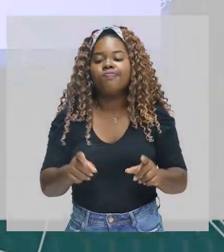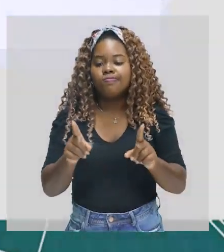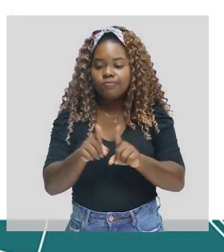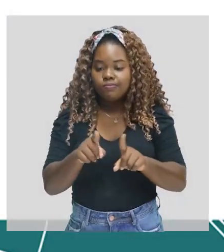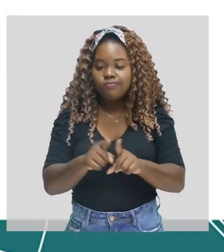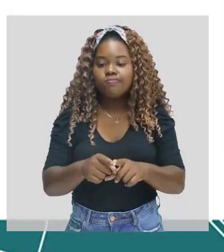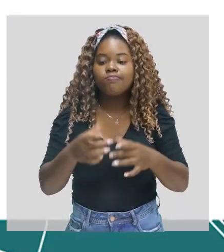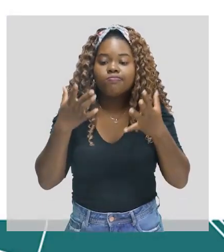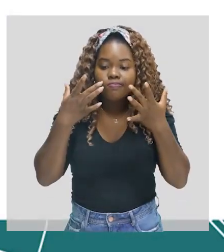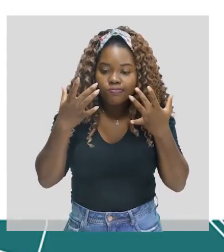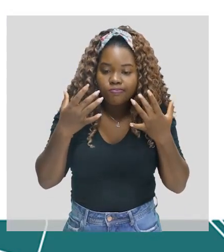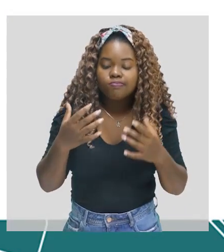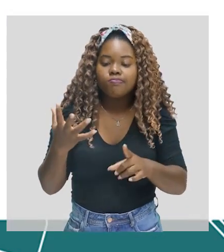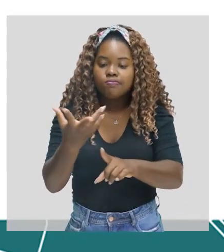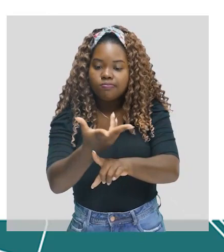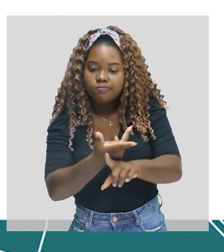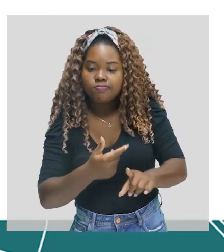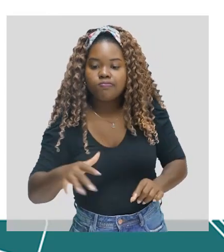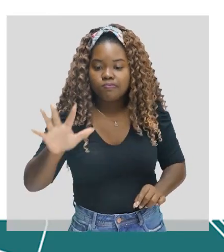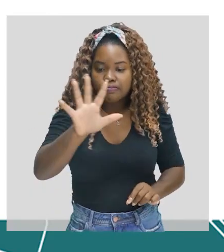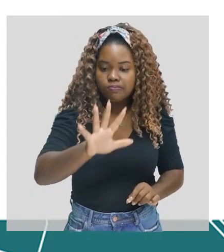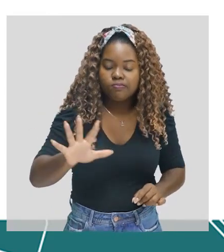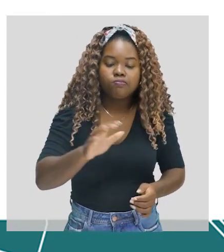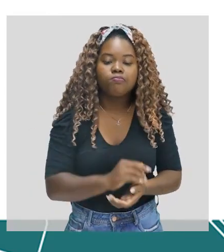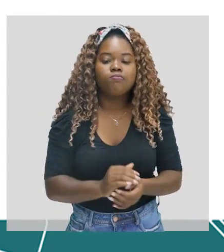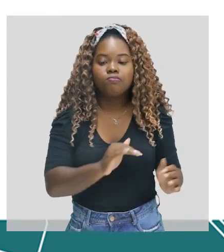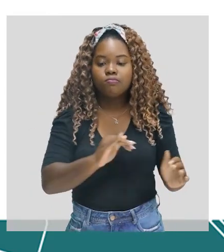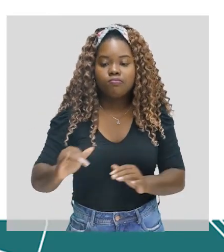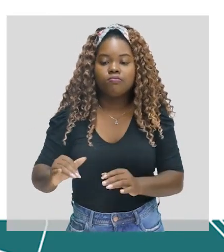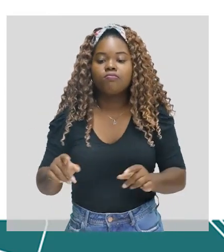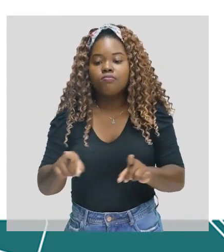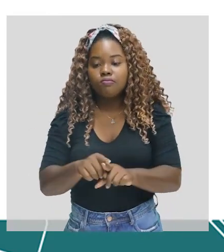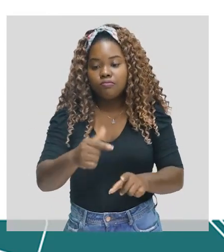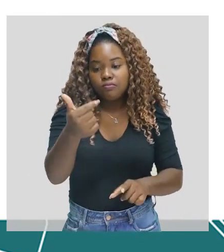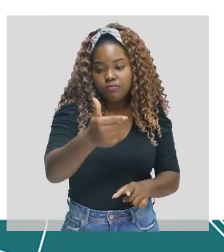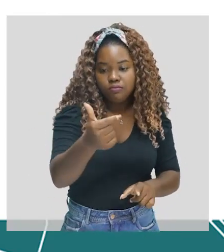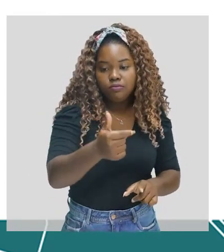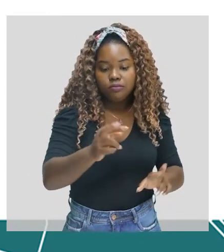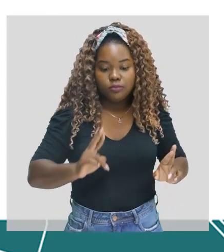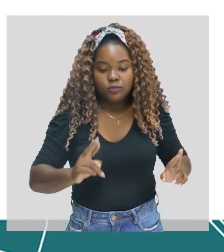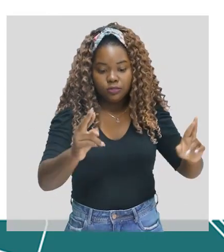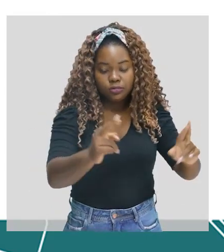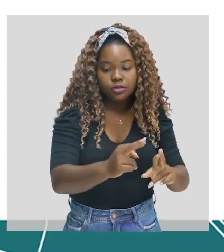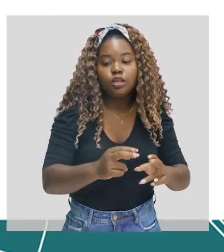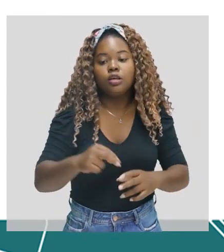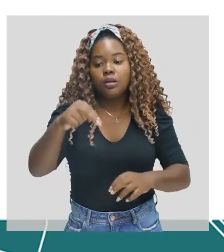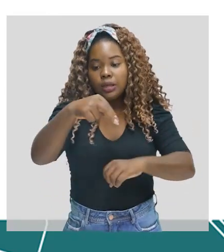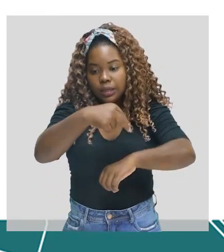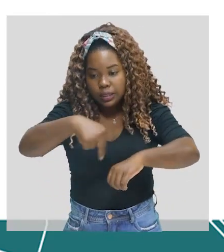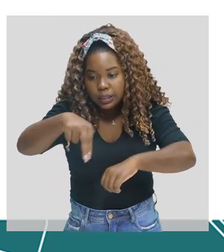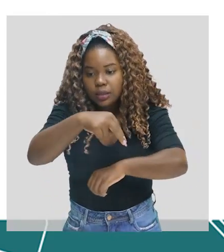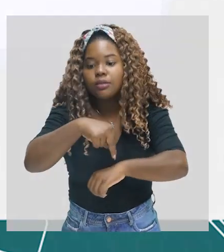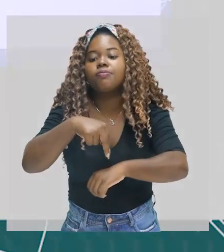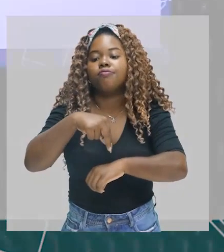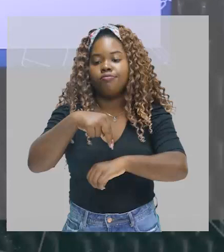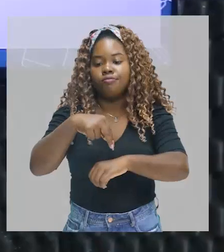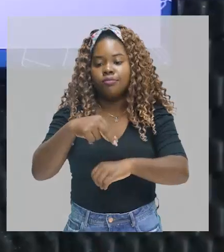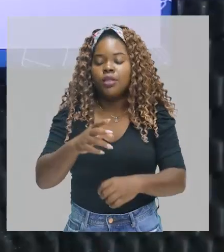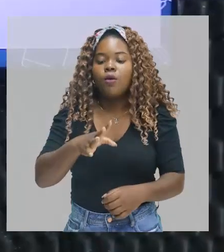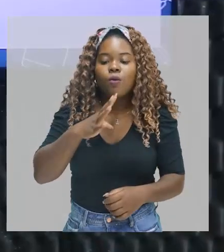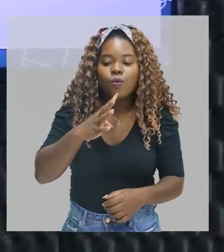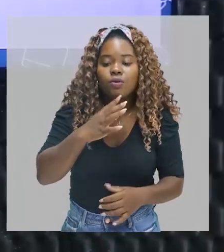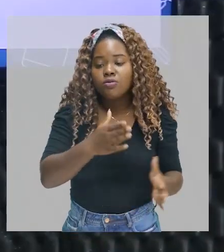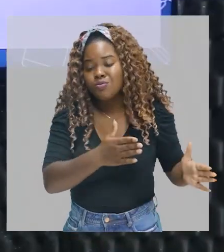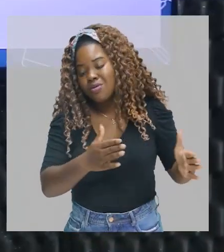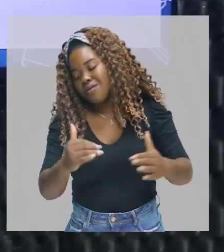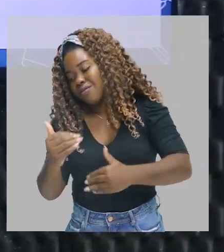arte. Merece destaque o segundo reinado, em que a nação conheceu um período de grande desenvolvimento em